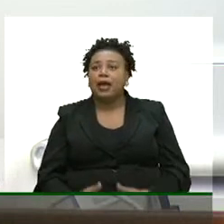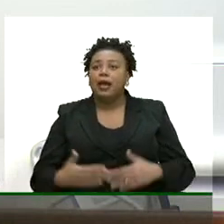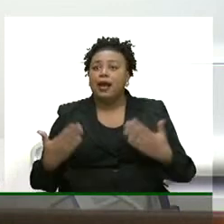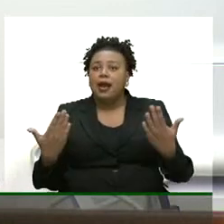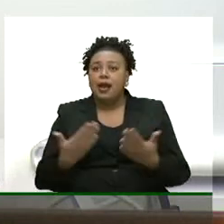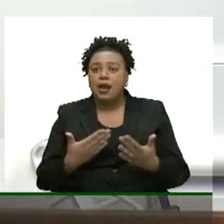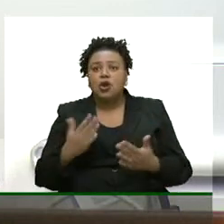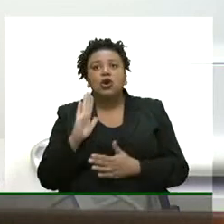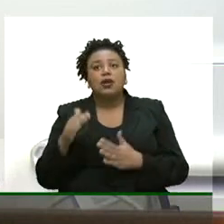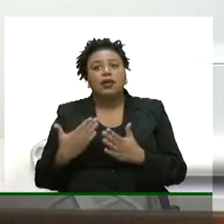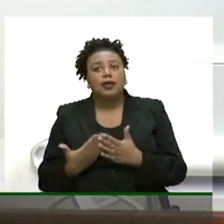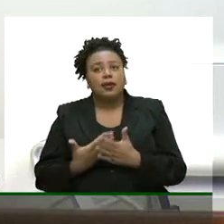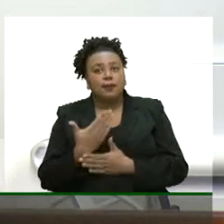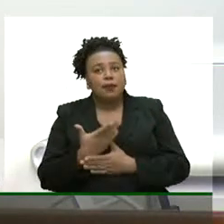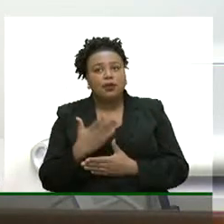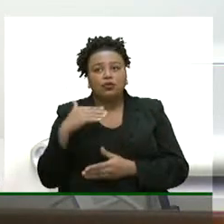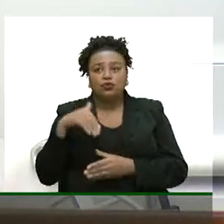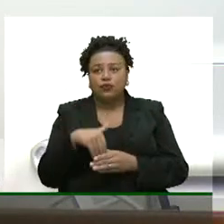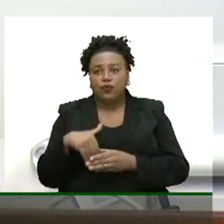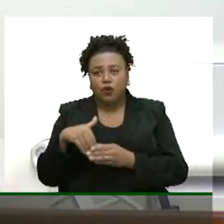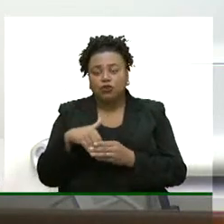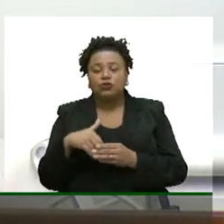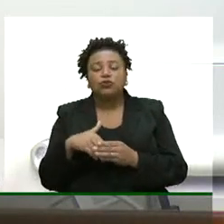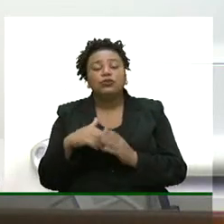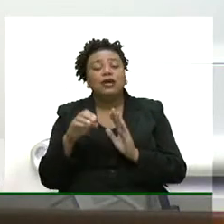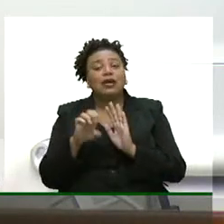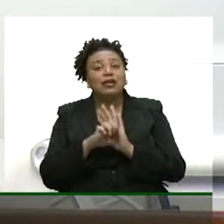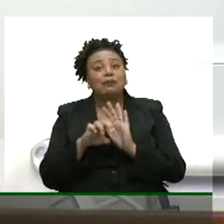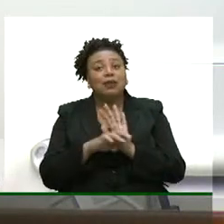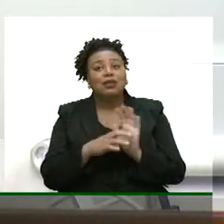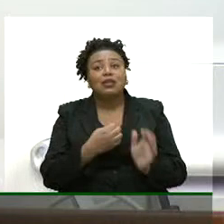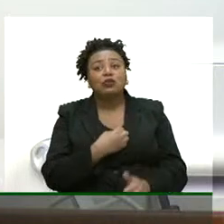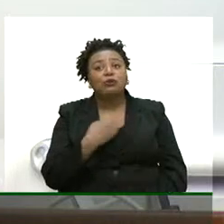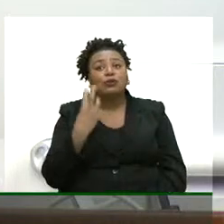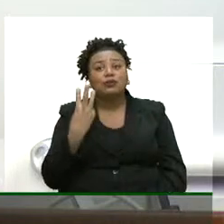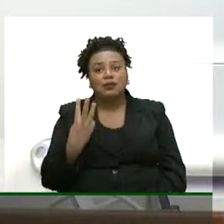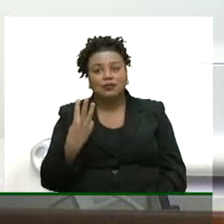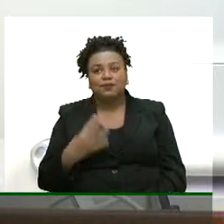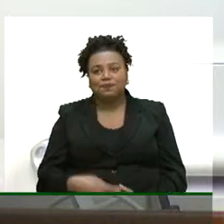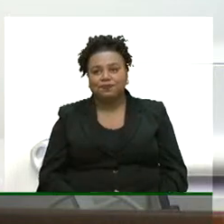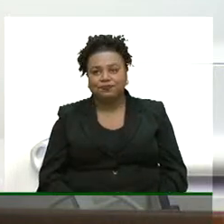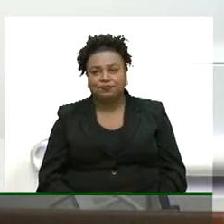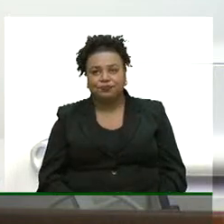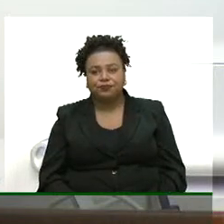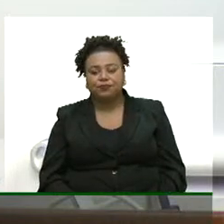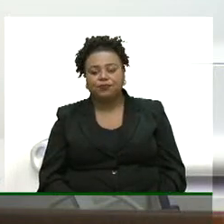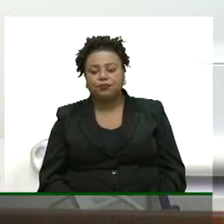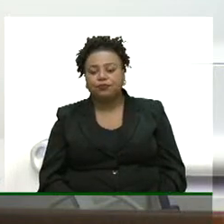Passamos ao encaminhamento da emenda de número 3.